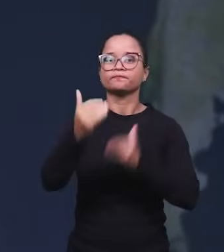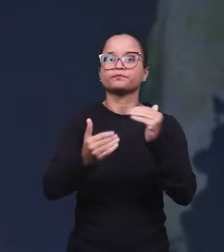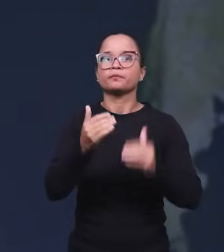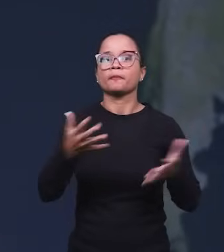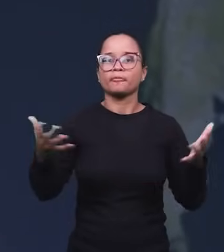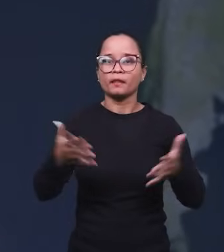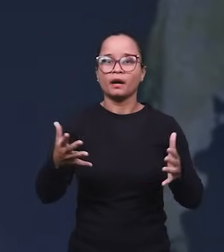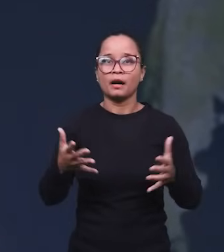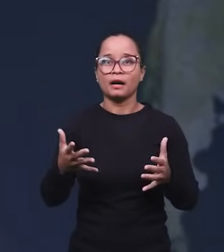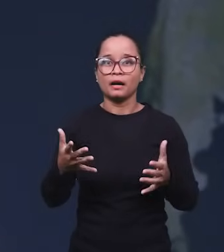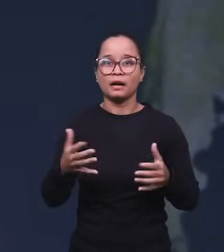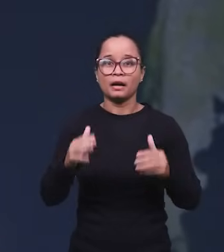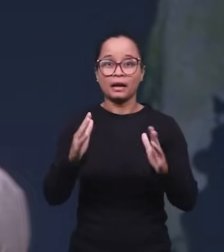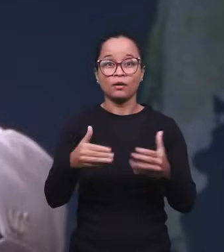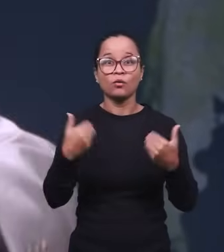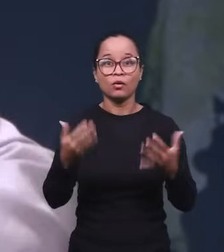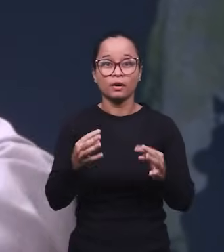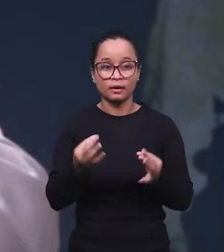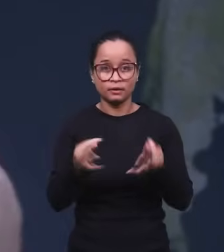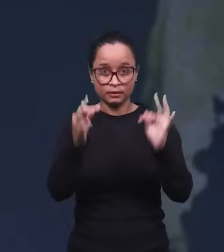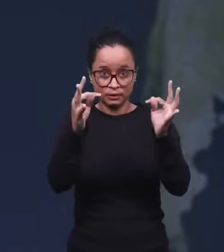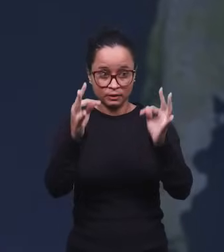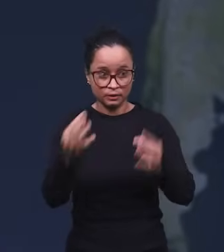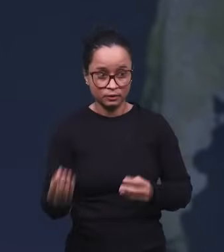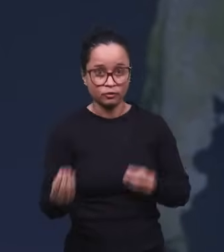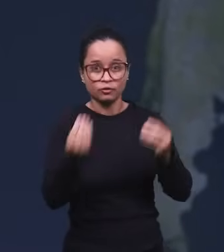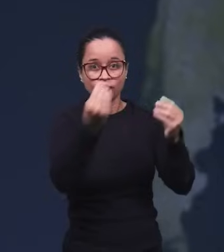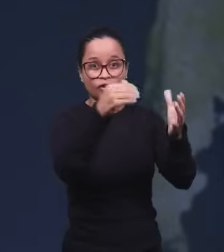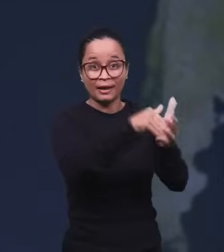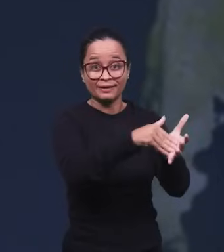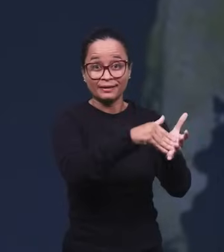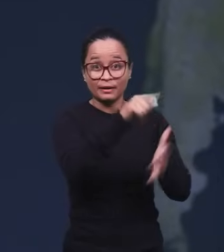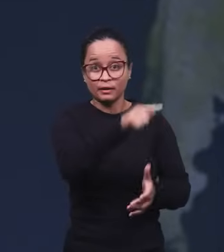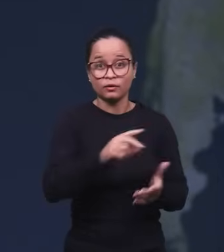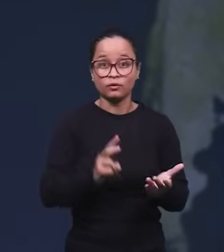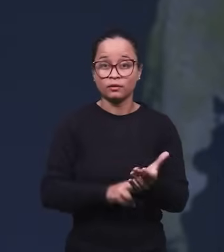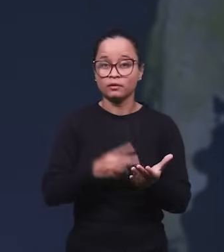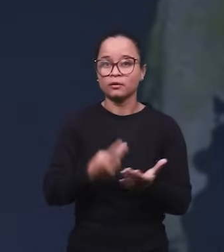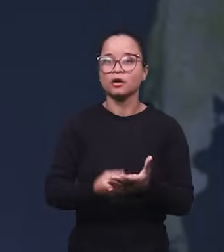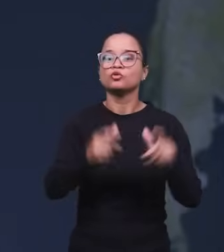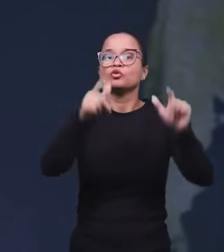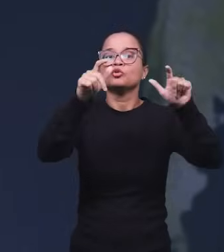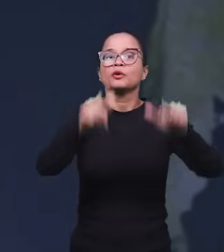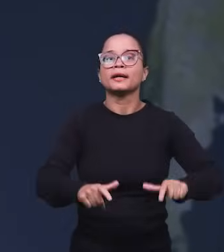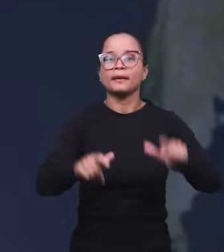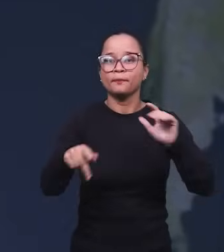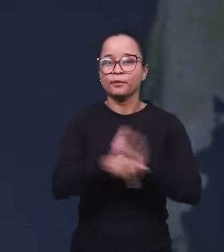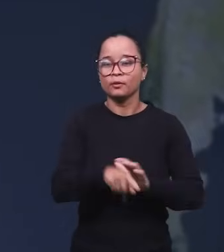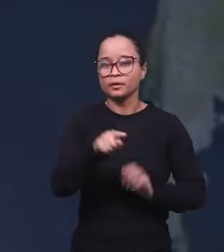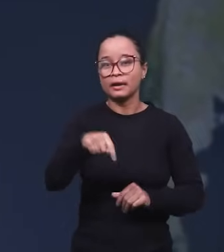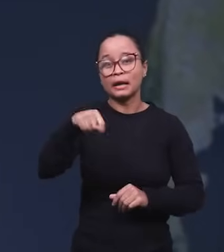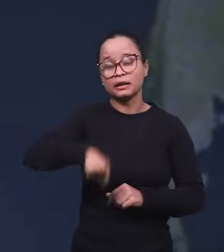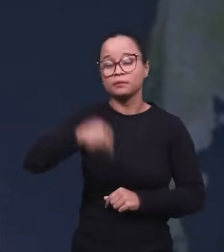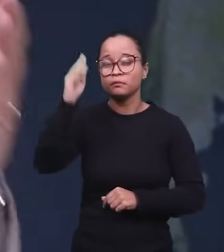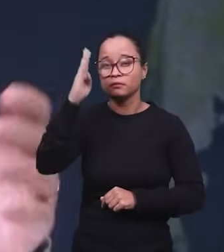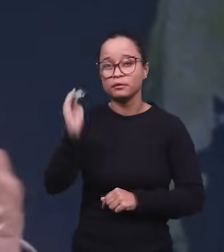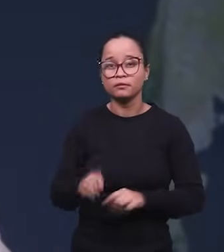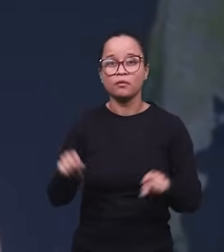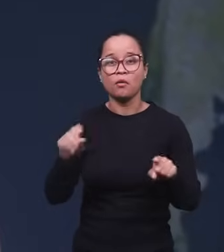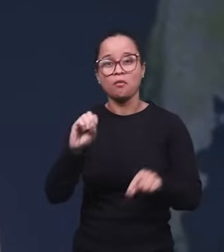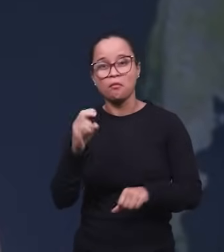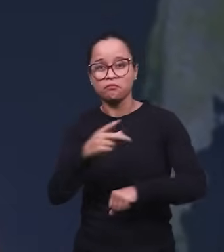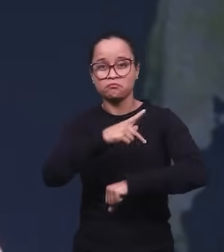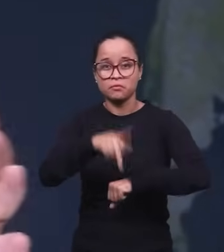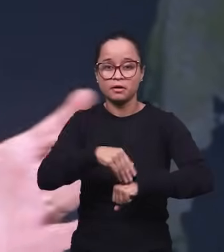aperfeiçoamos isso, ou seja, nós já passamos a enviar a tecnologia a eles, para que eles, de onde eles estiverem, seja no Brasil ou